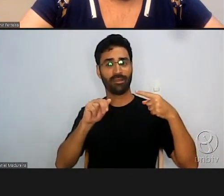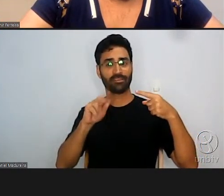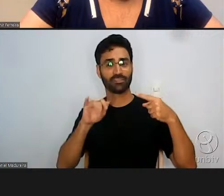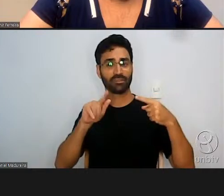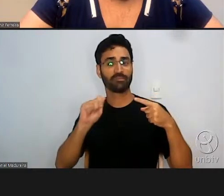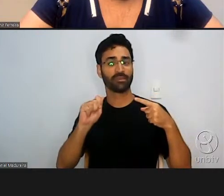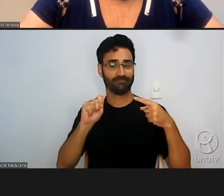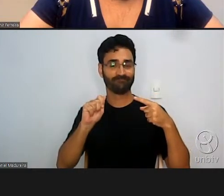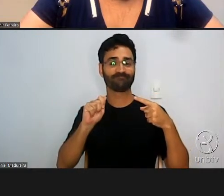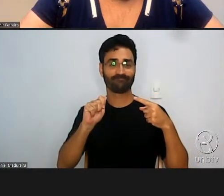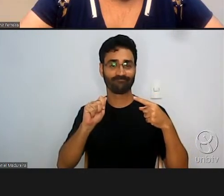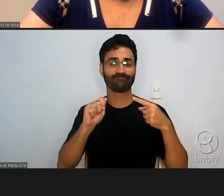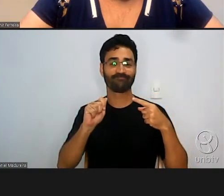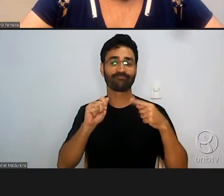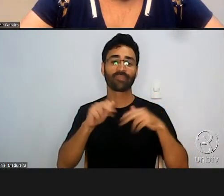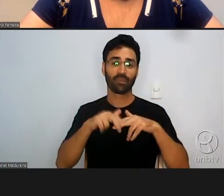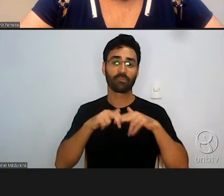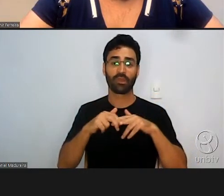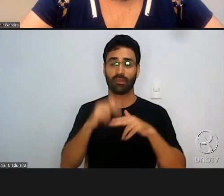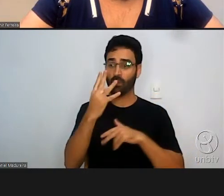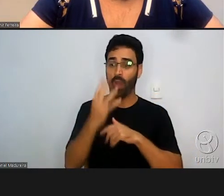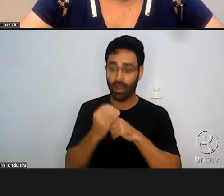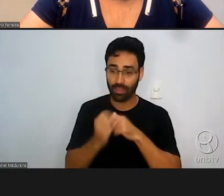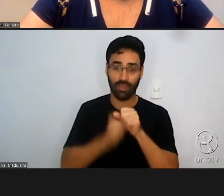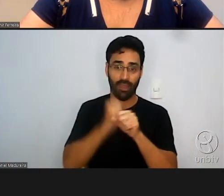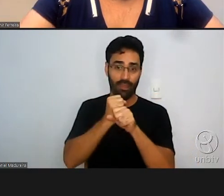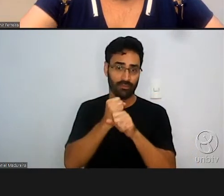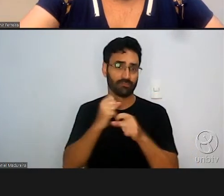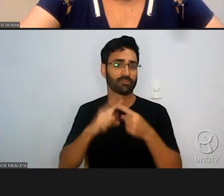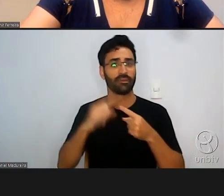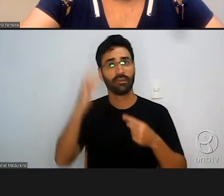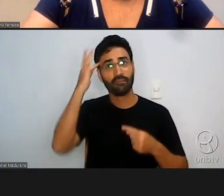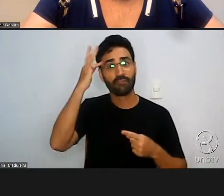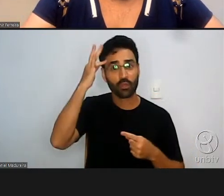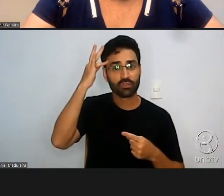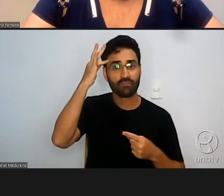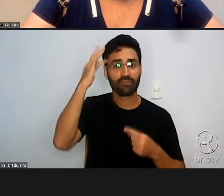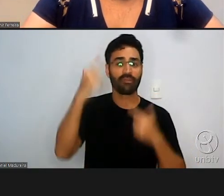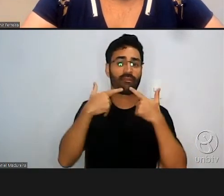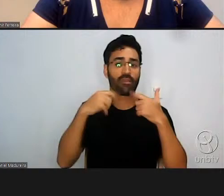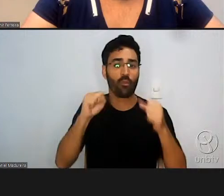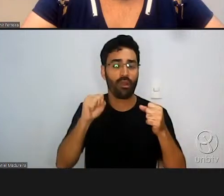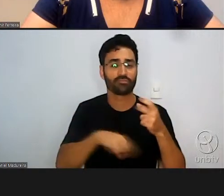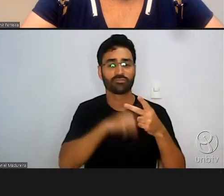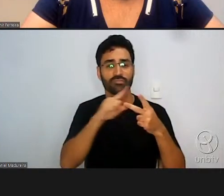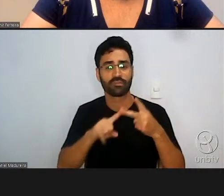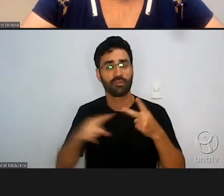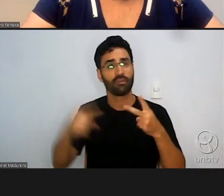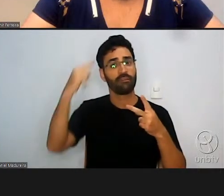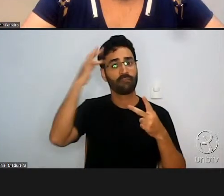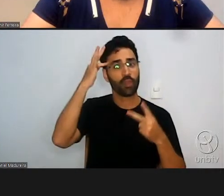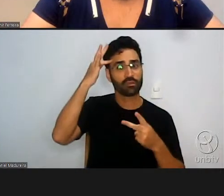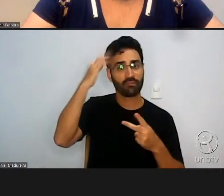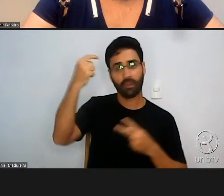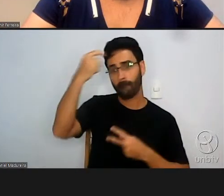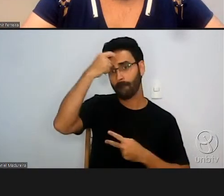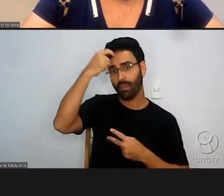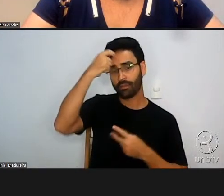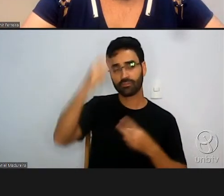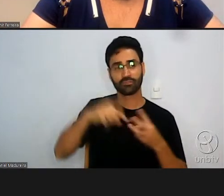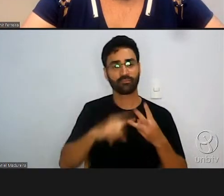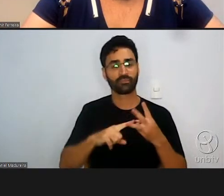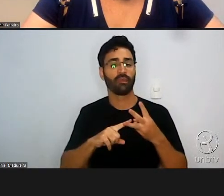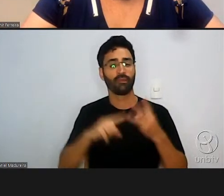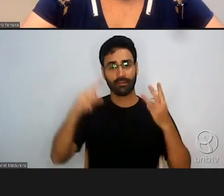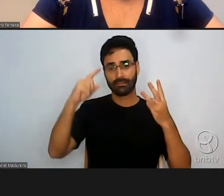últimas 4 décadas, né? Filosofia da linguagem, filosofia da mente, as ciências cognitivas e